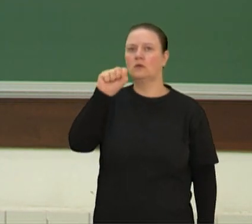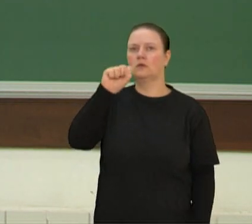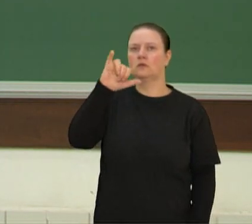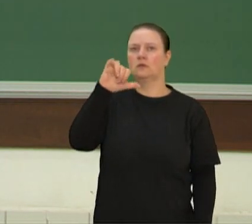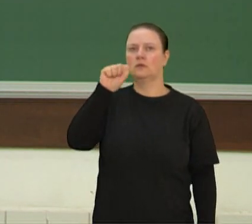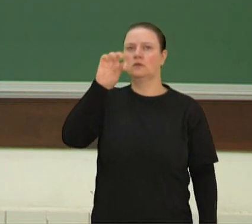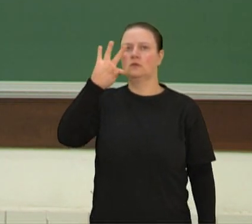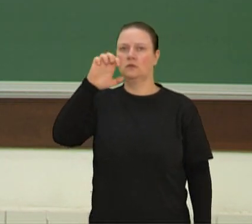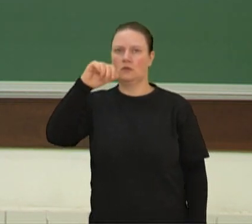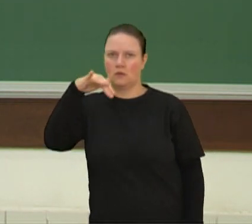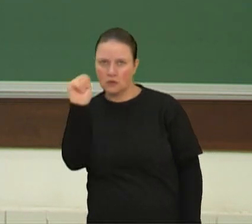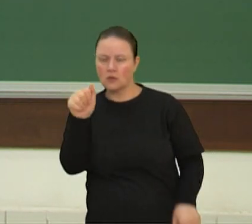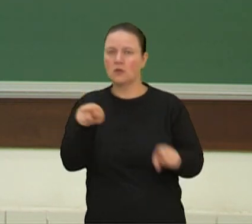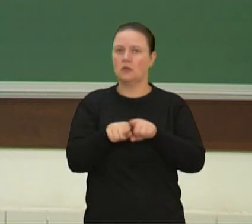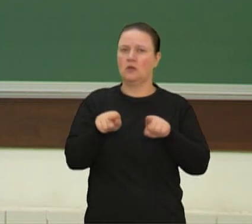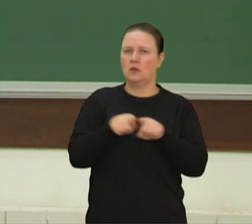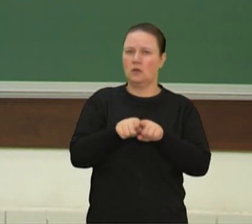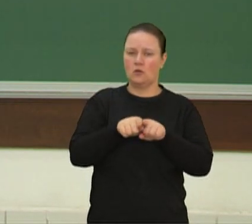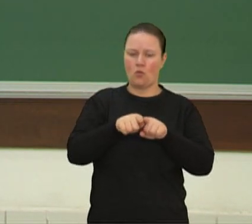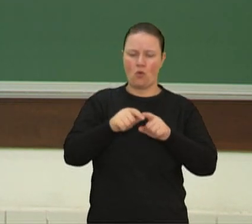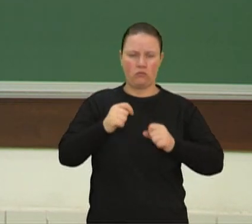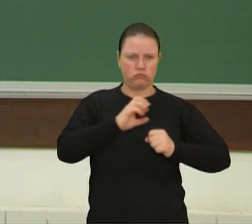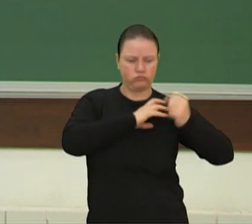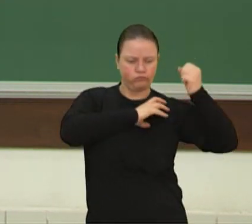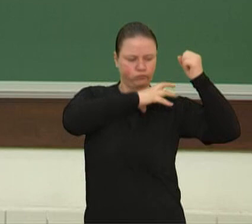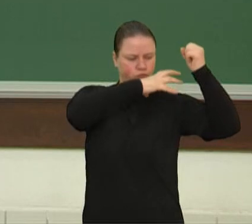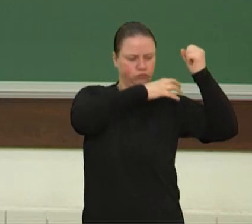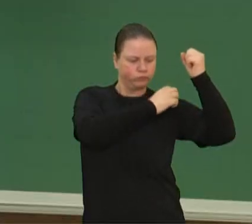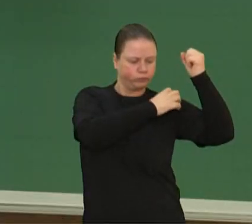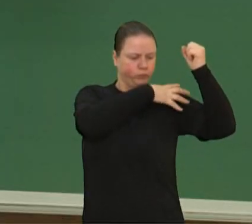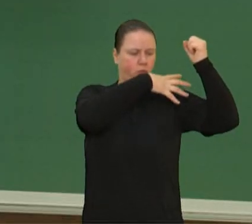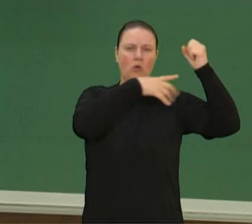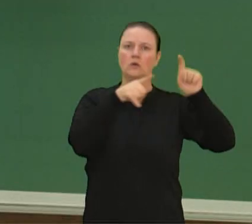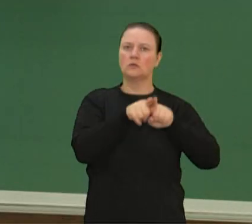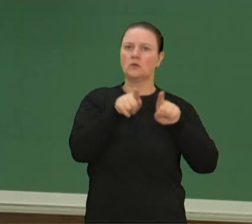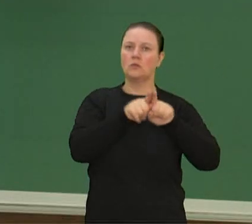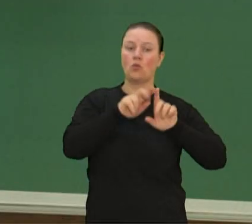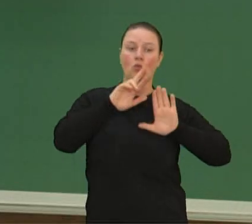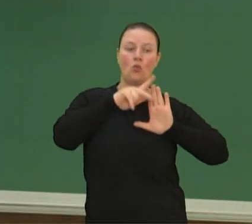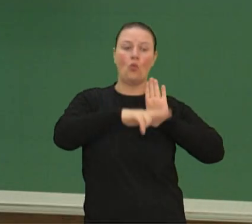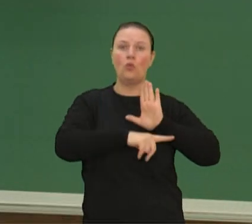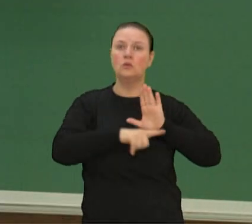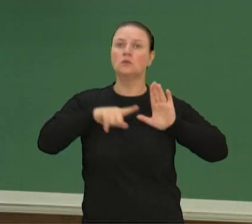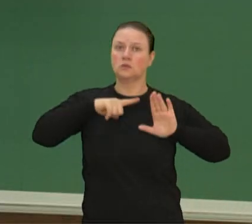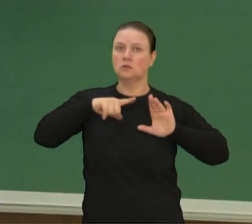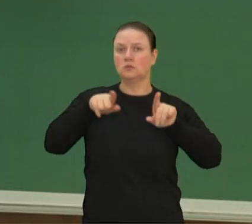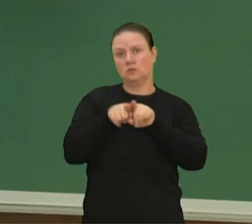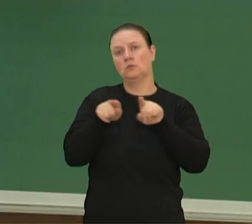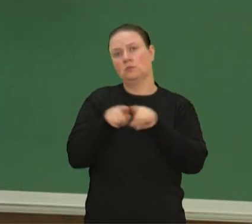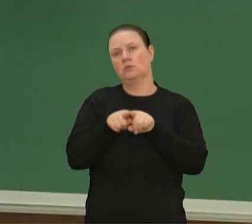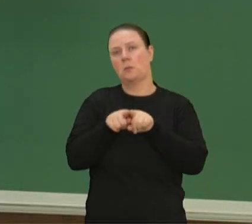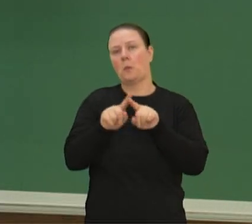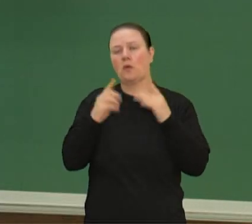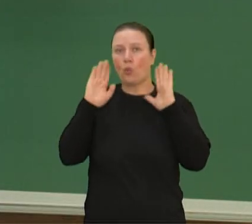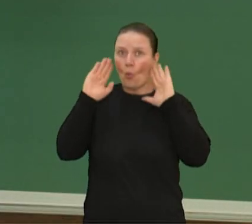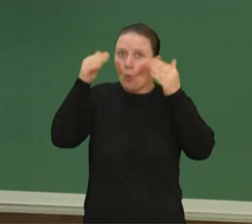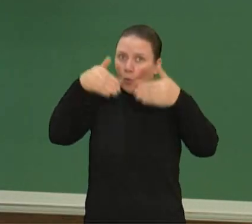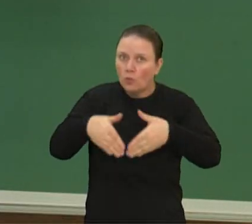são elementos que compõem a aptidão física. Existem outros elementos também, mas nós focamos nesses na aula de